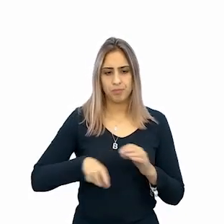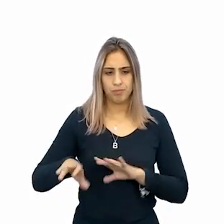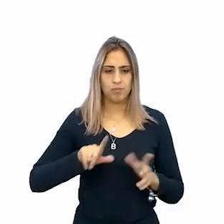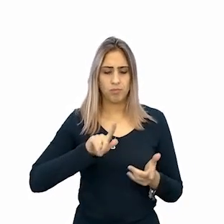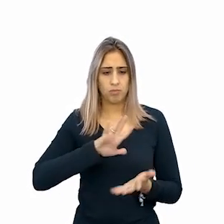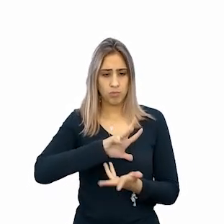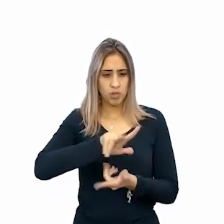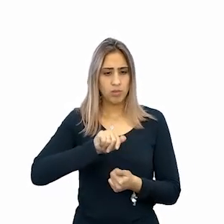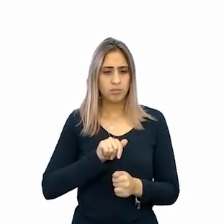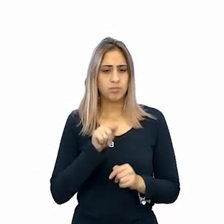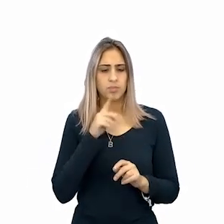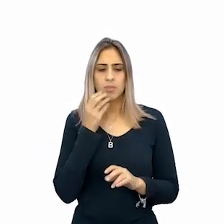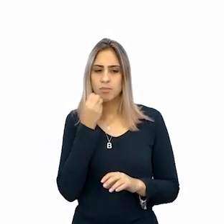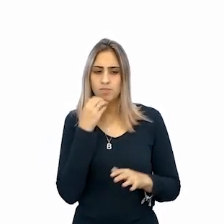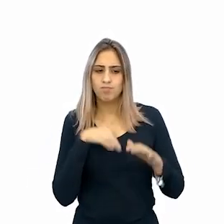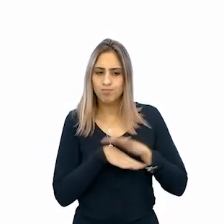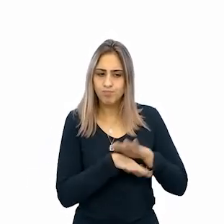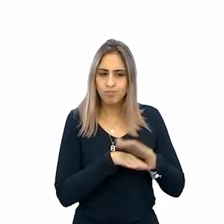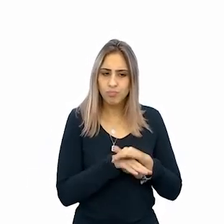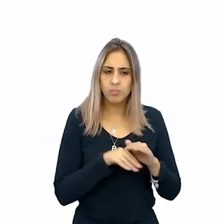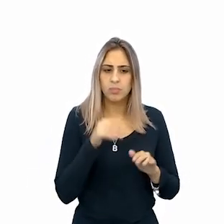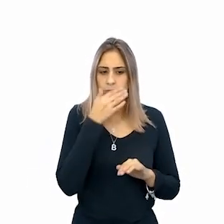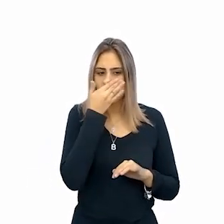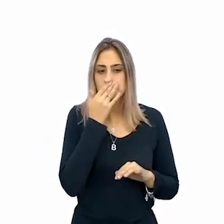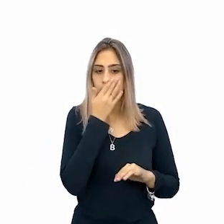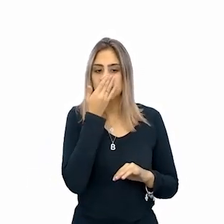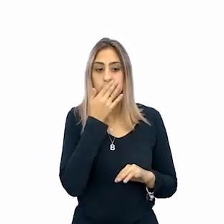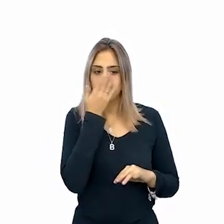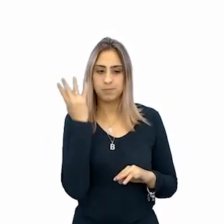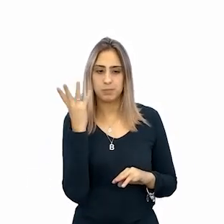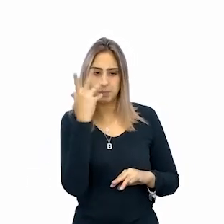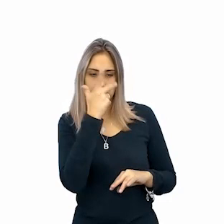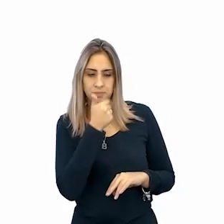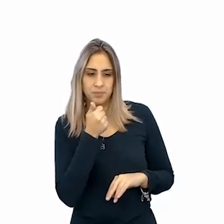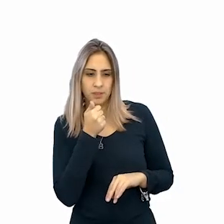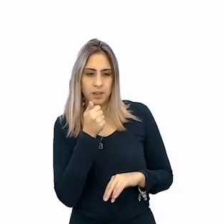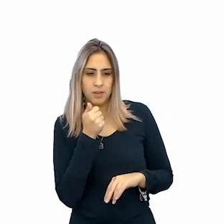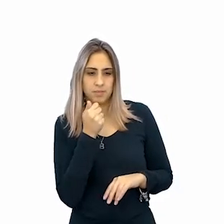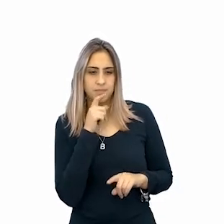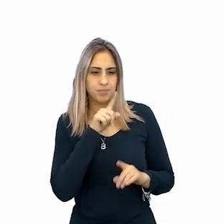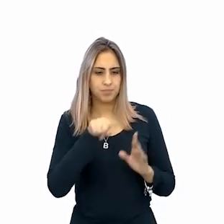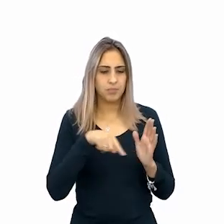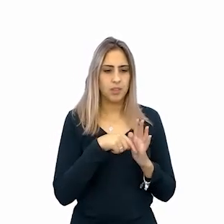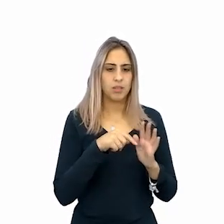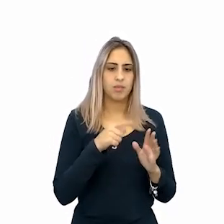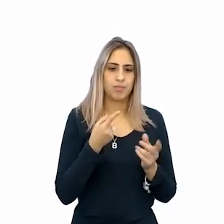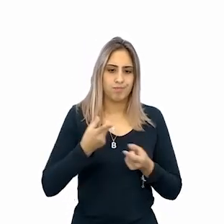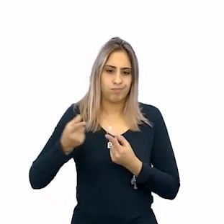distribuição geográfica bem restrita e a beleza exuberante, alvo do tráfico